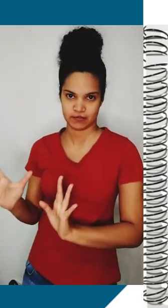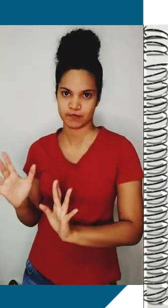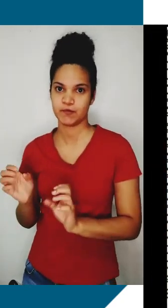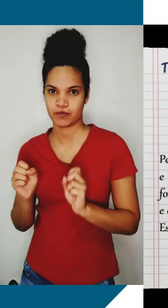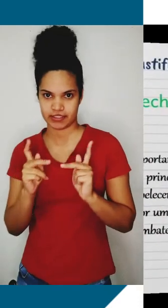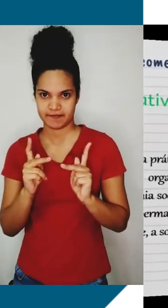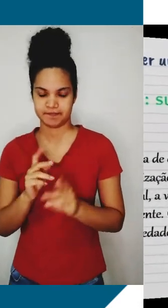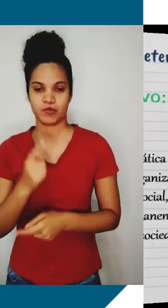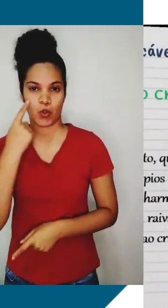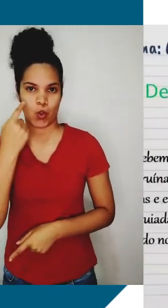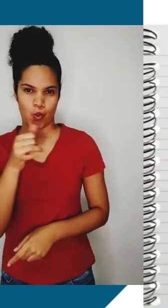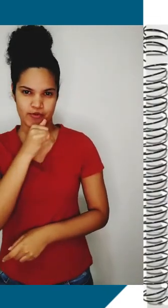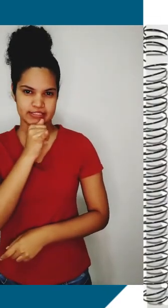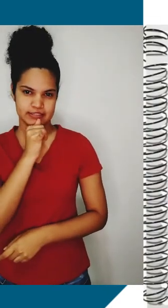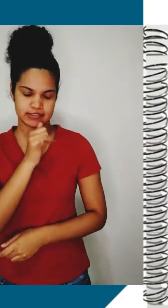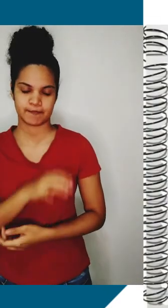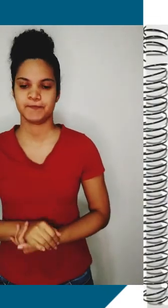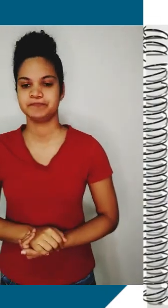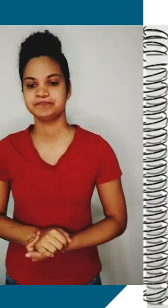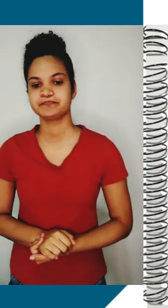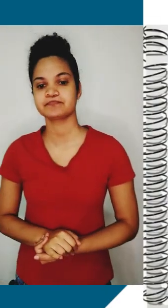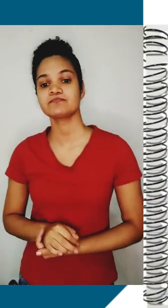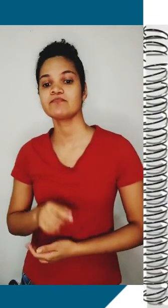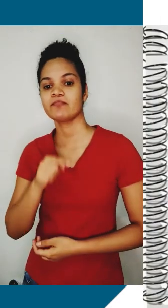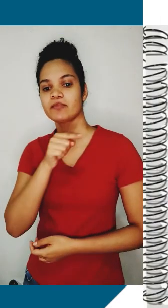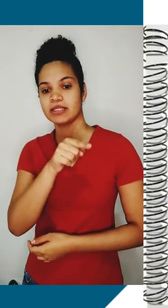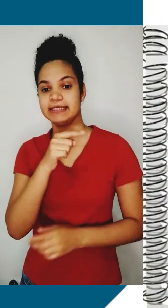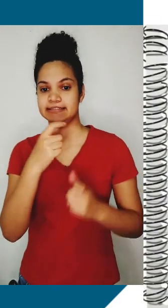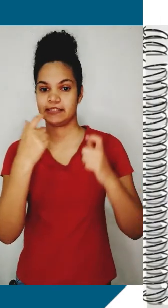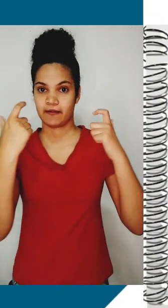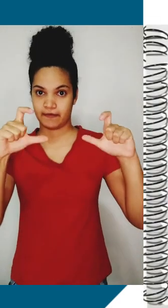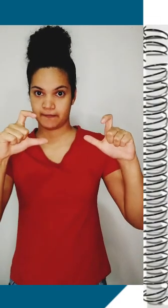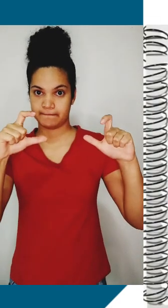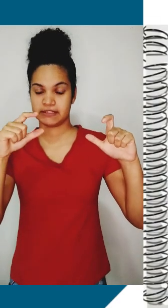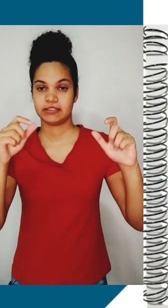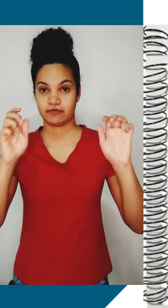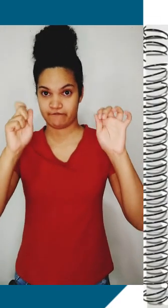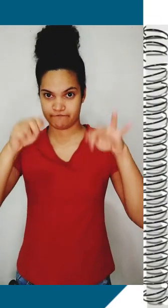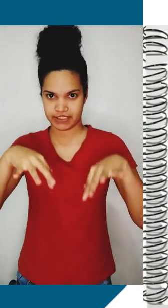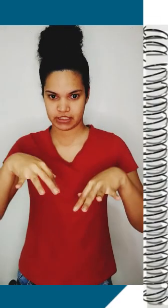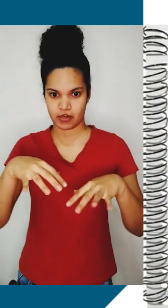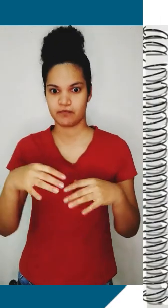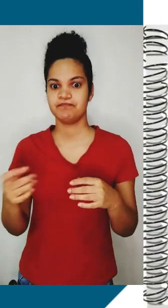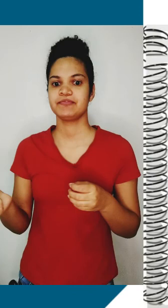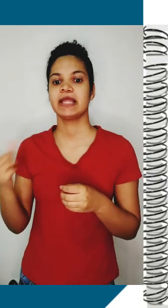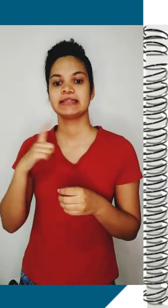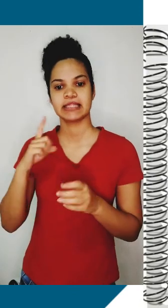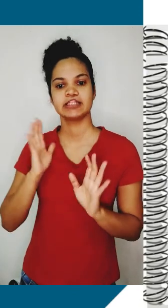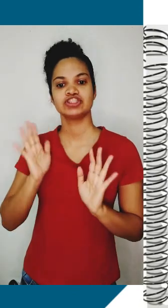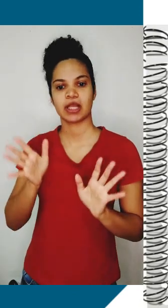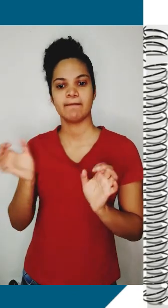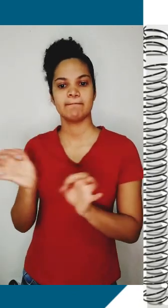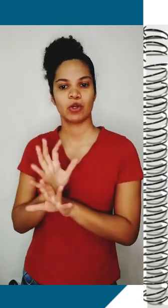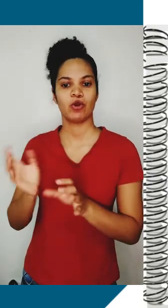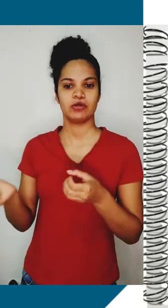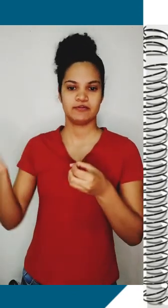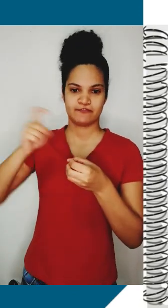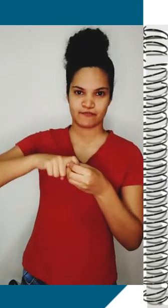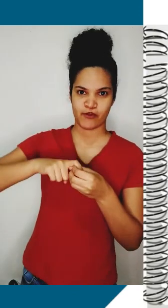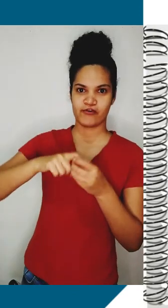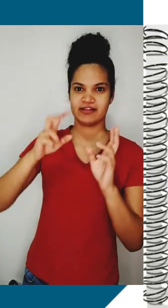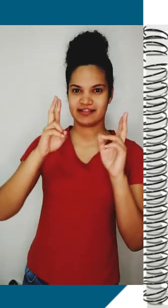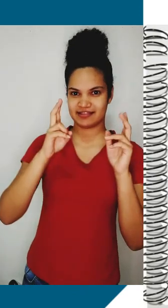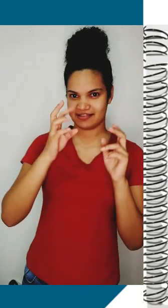aos exemplos. Bom, aqui a gente tem ali um parágrafo de conclusão, tem a retomada da tese e lá